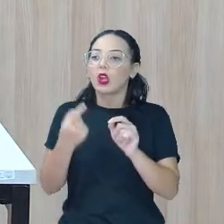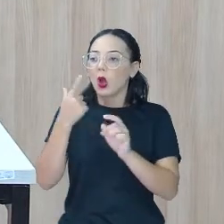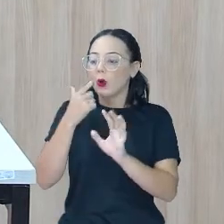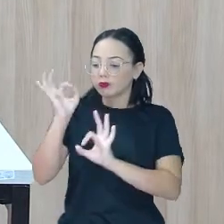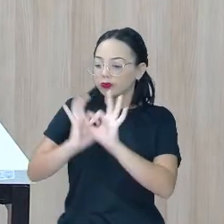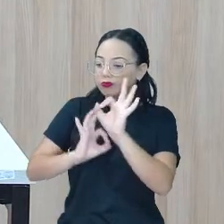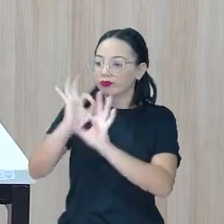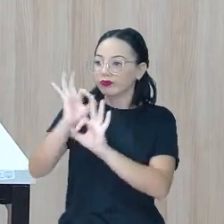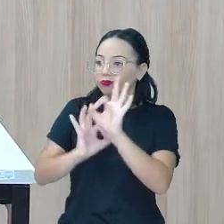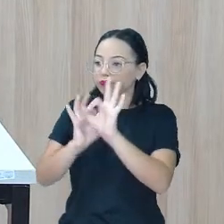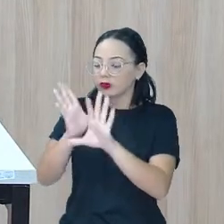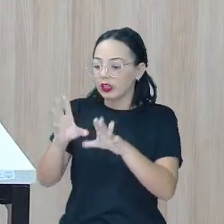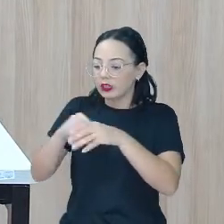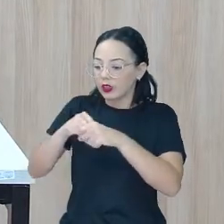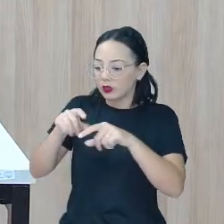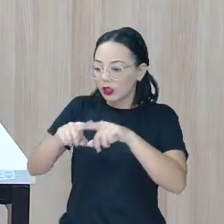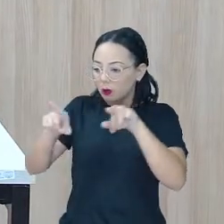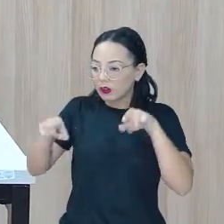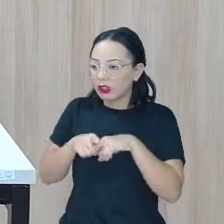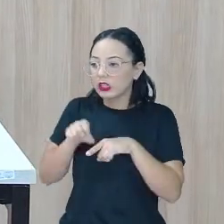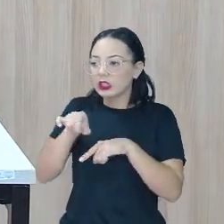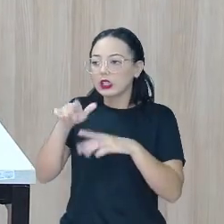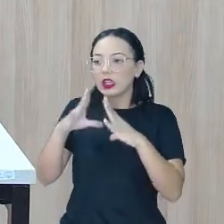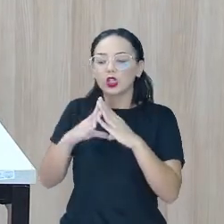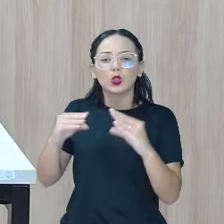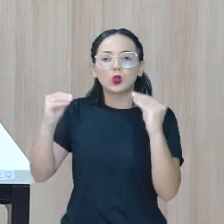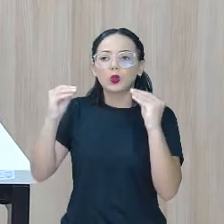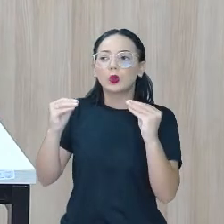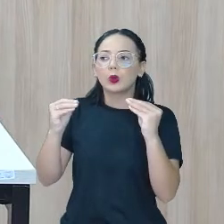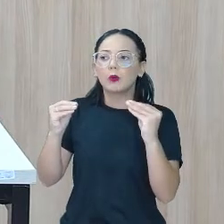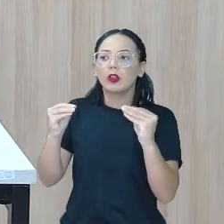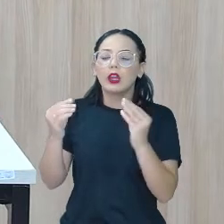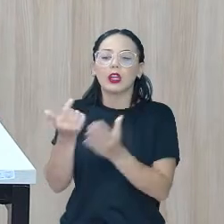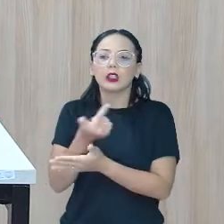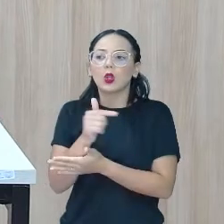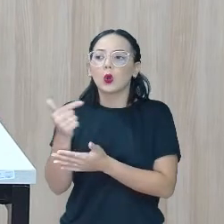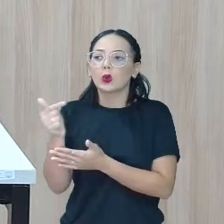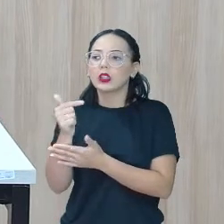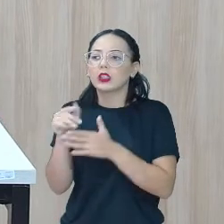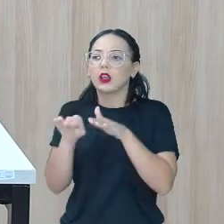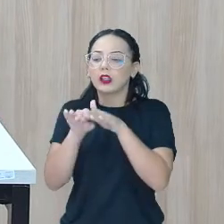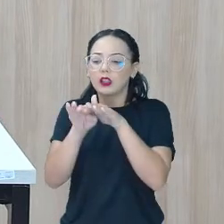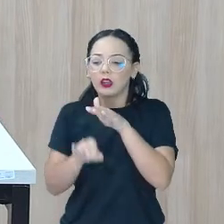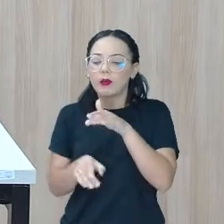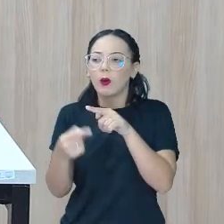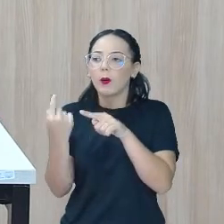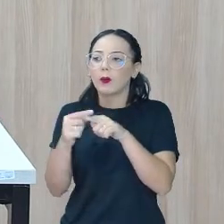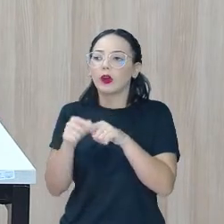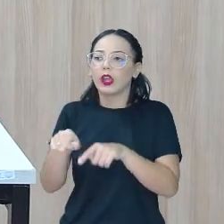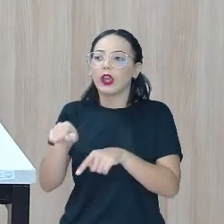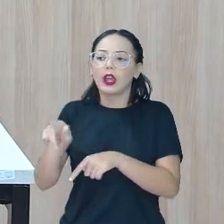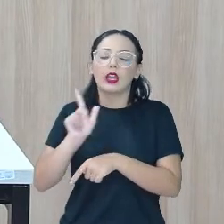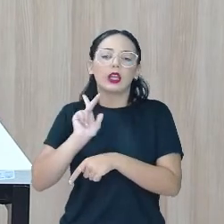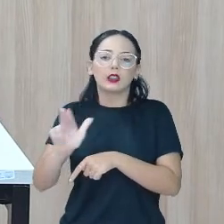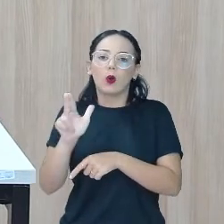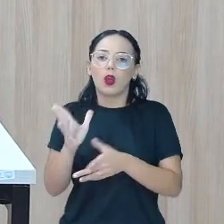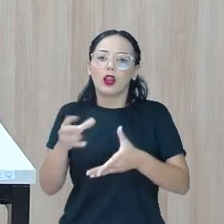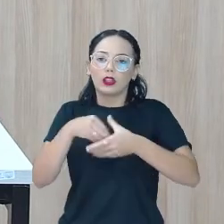e criada em laboratório e que, se ele desaparecesse, não ia ter nenhum desequilíbrio, porque ele não fazia parte de